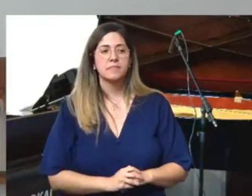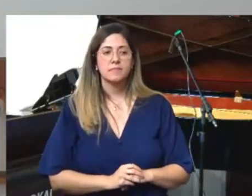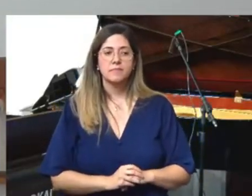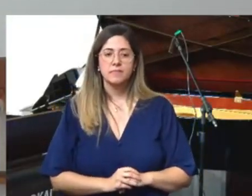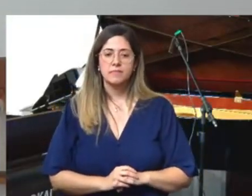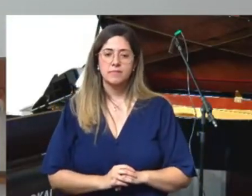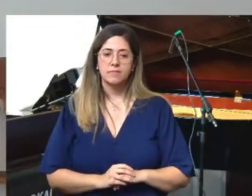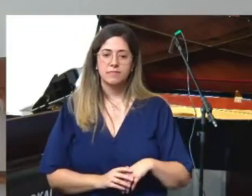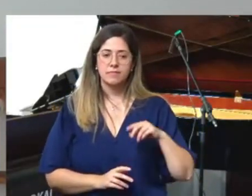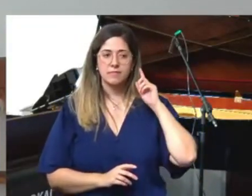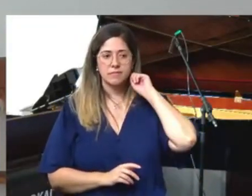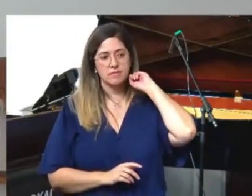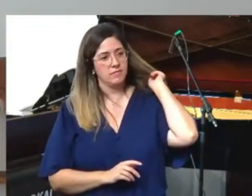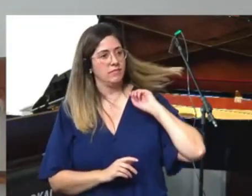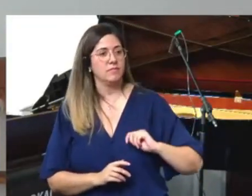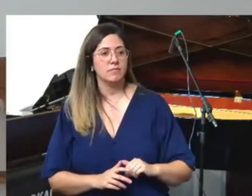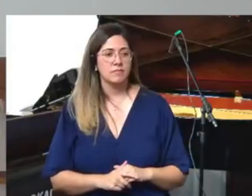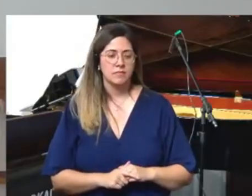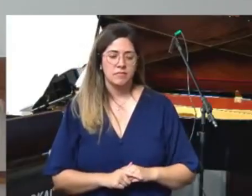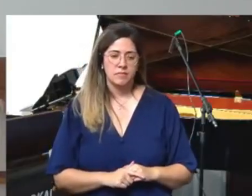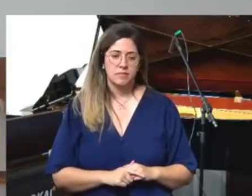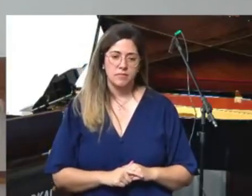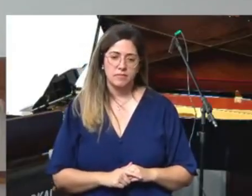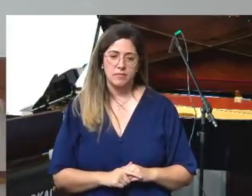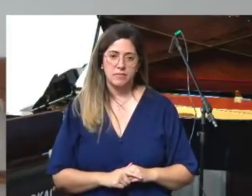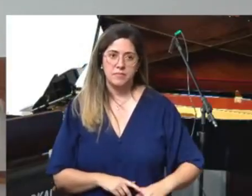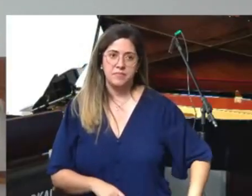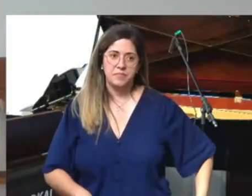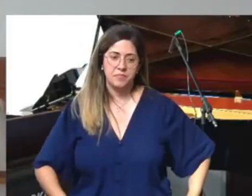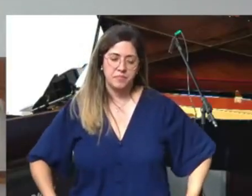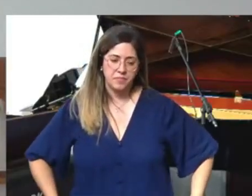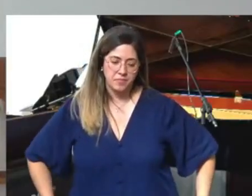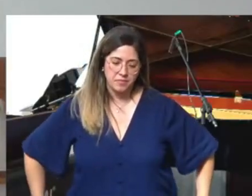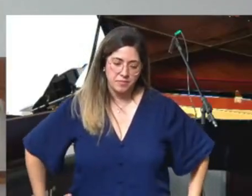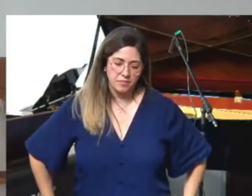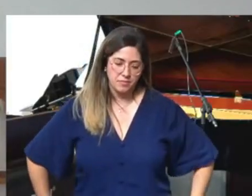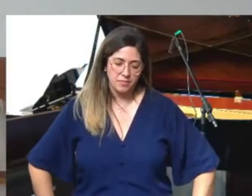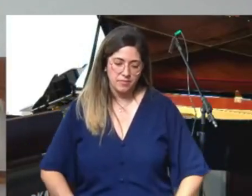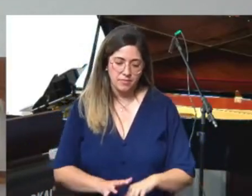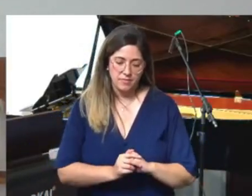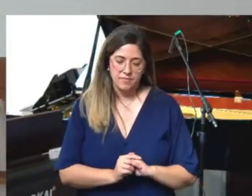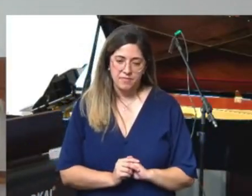texto usado por uma doutrina